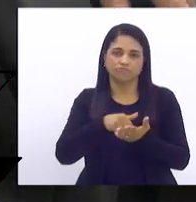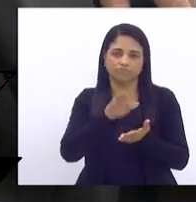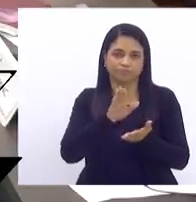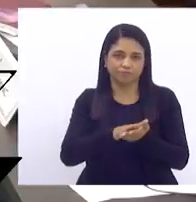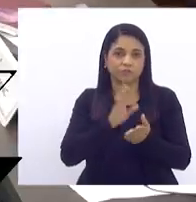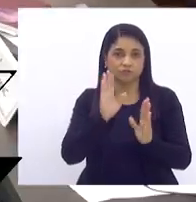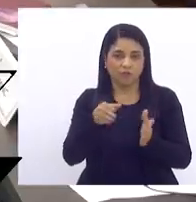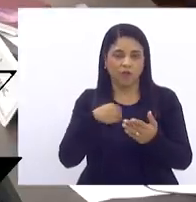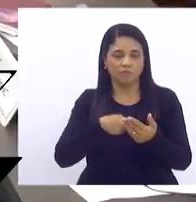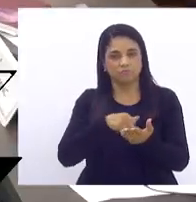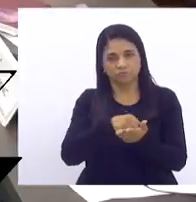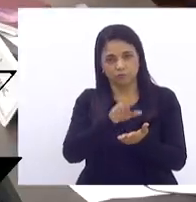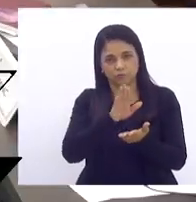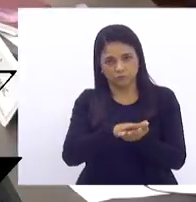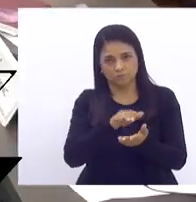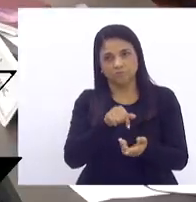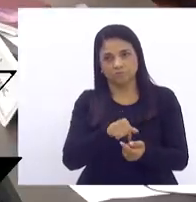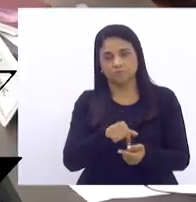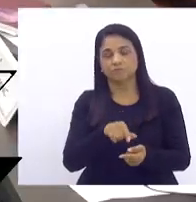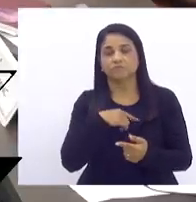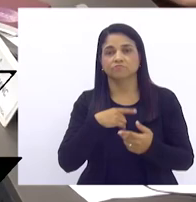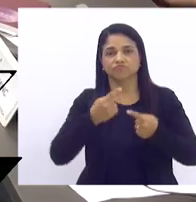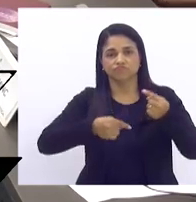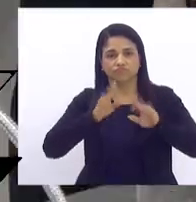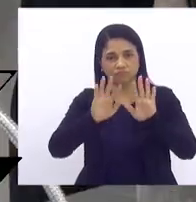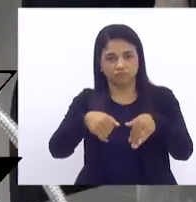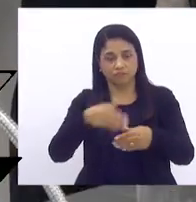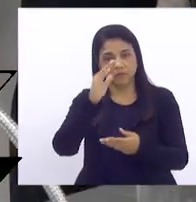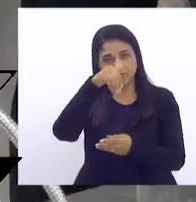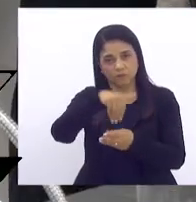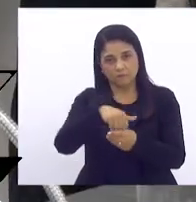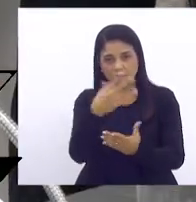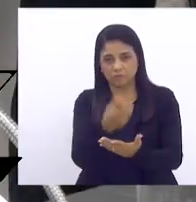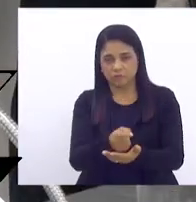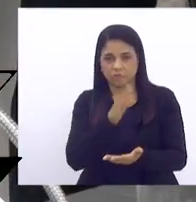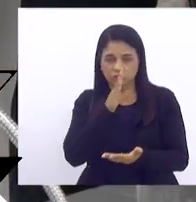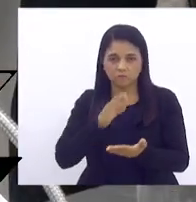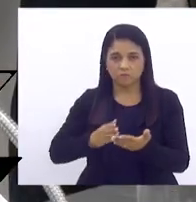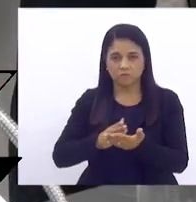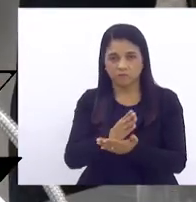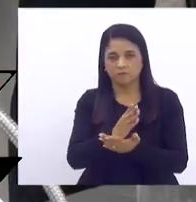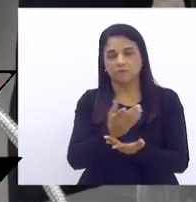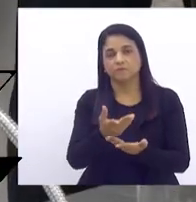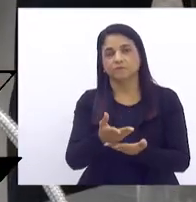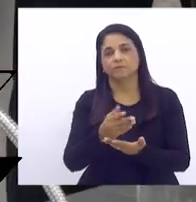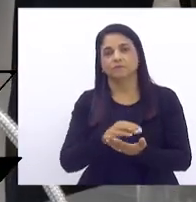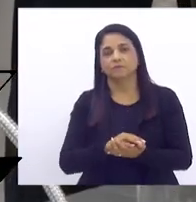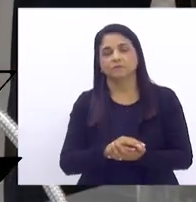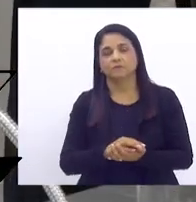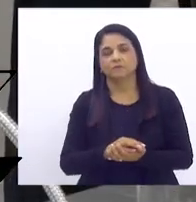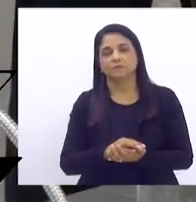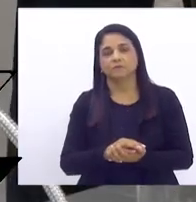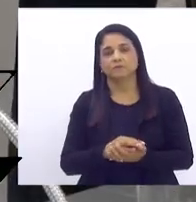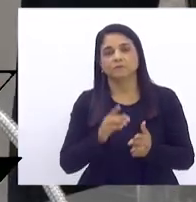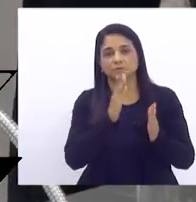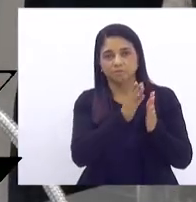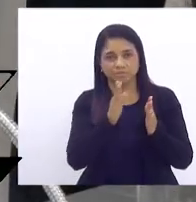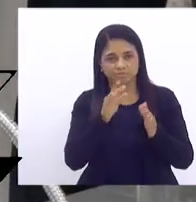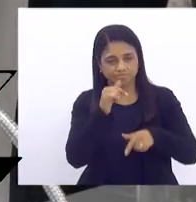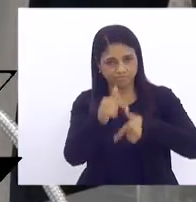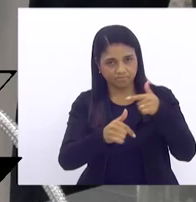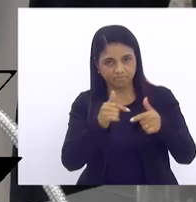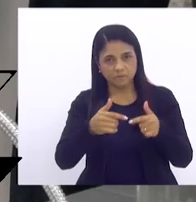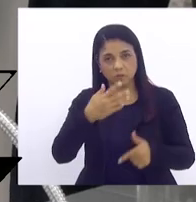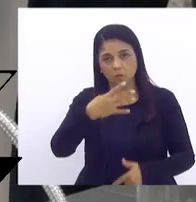Prefeito. Esperado. Não havendo quem queira discutir, encerrada a discussão. Em votação, os senhores que aprovam, permaneçam como estão, aprovado. Chamo os trabalhos à ordem para